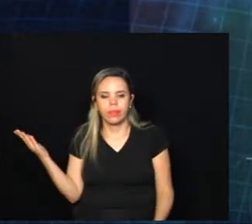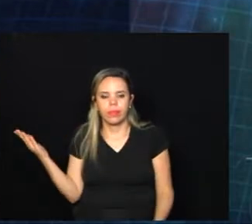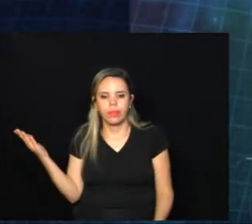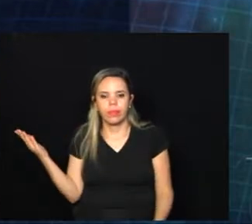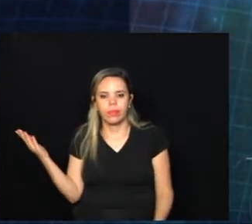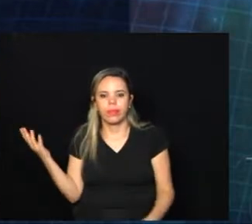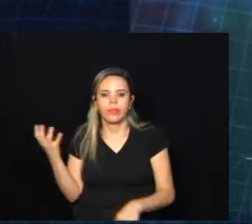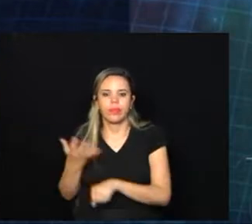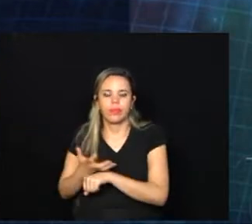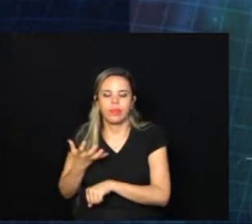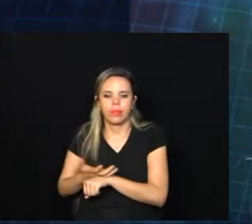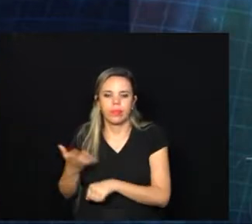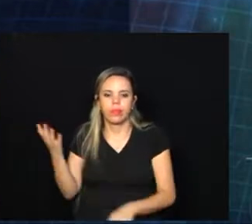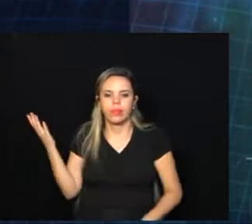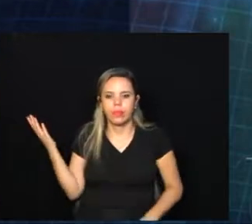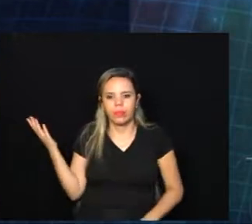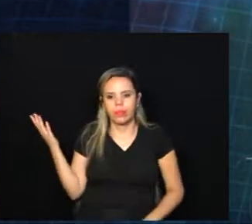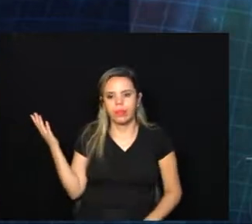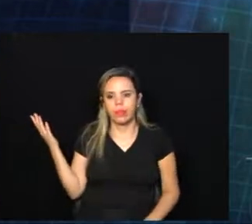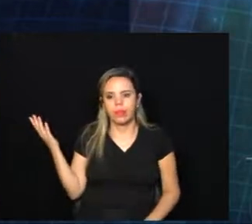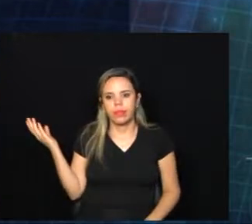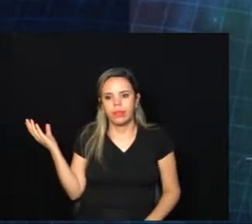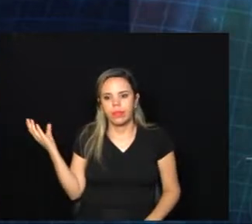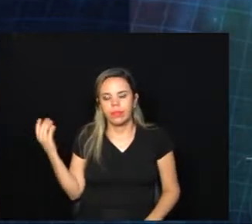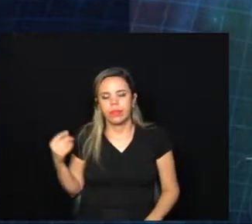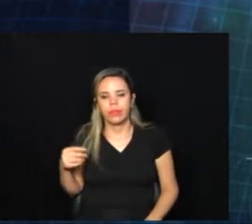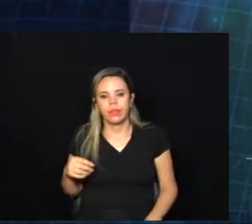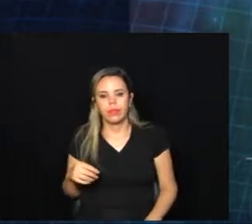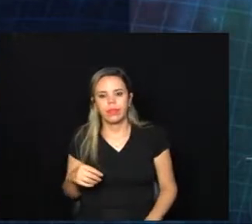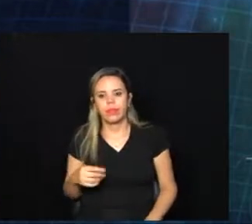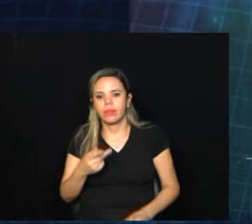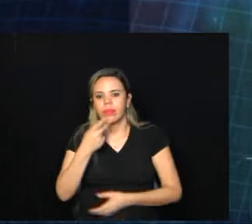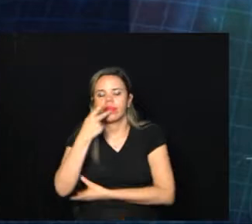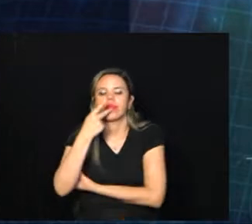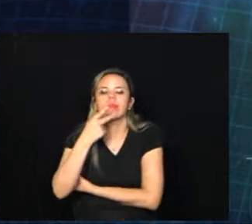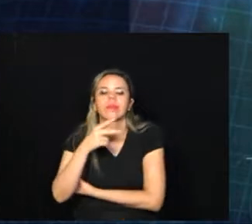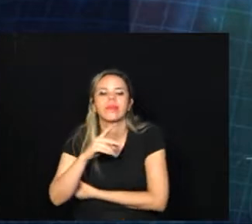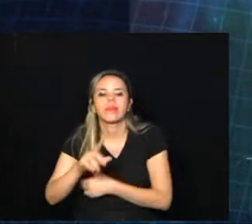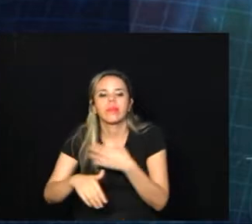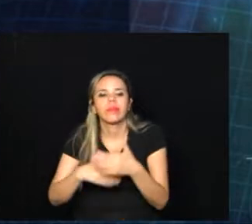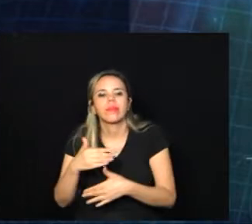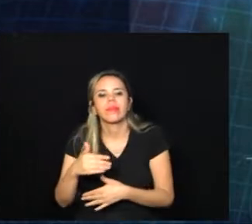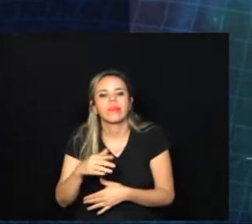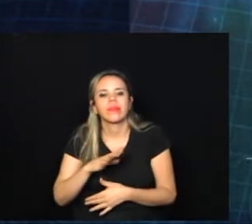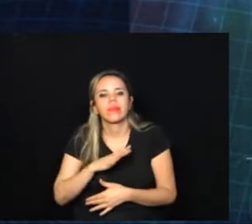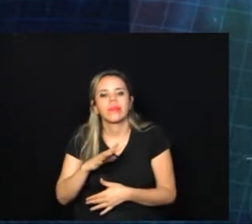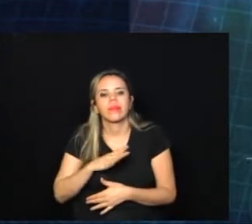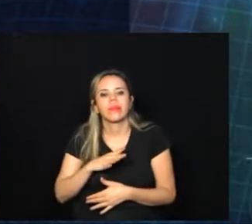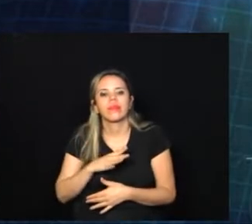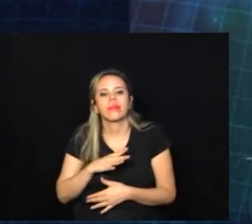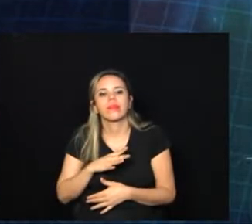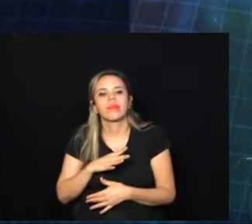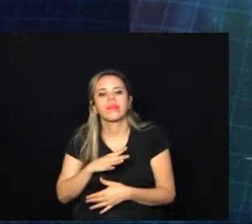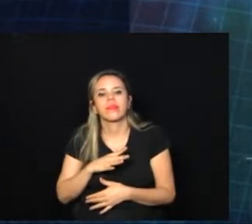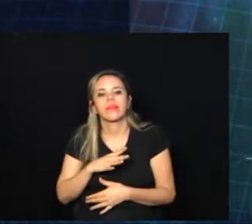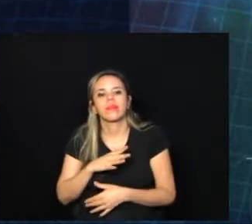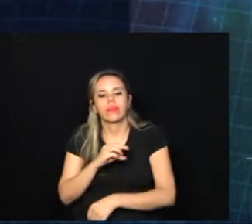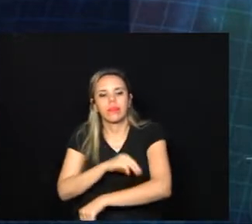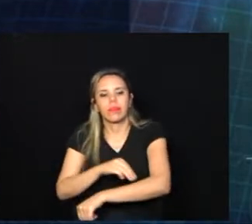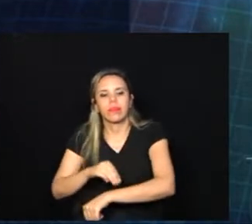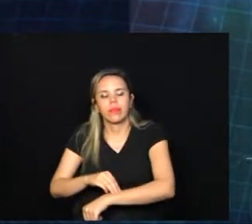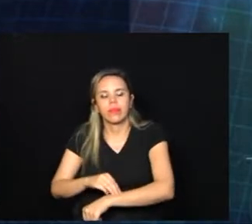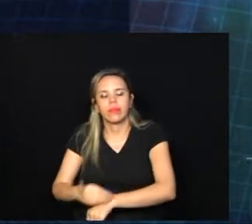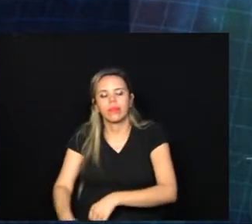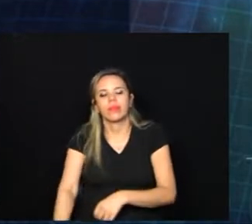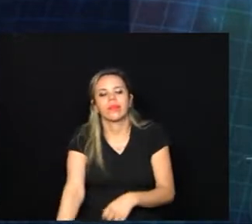297, Nova Odessa 240 óbitos. Quando a gente fala na sequência, nós temos também a cidade de